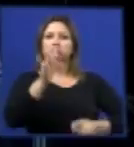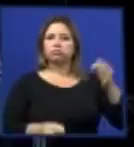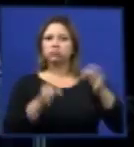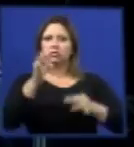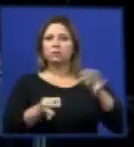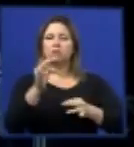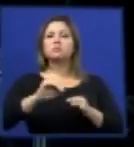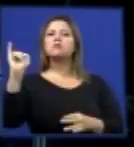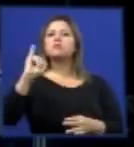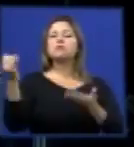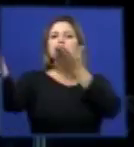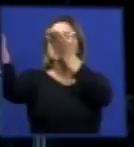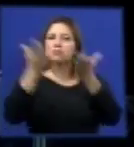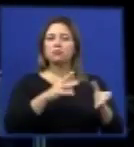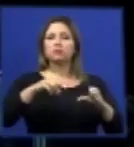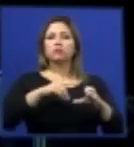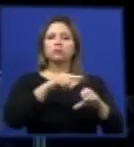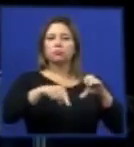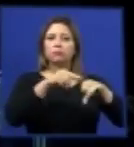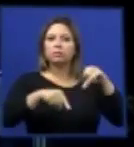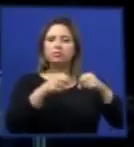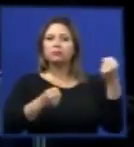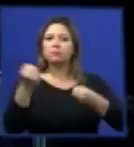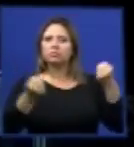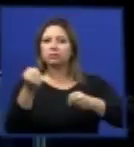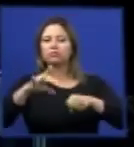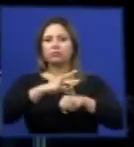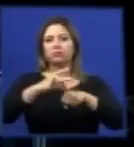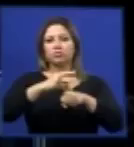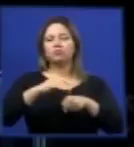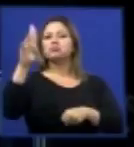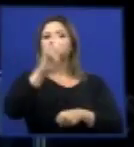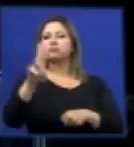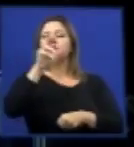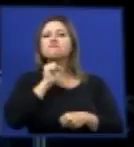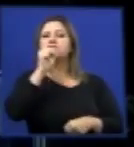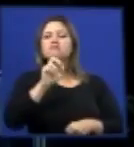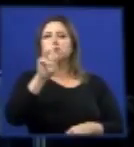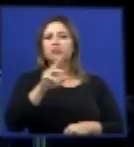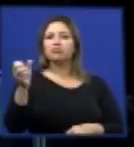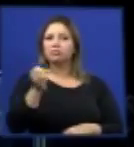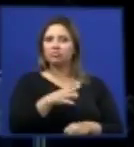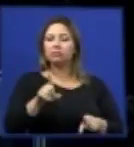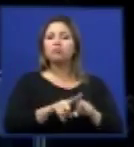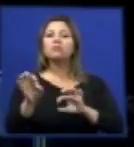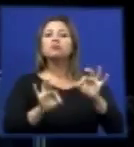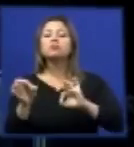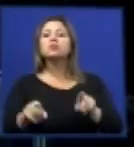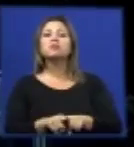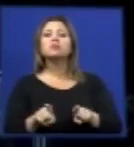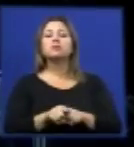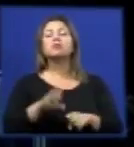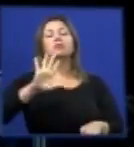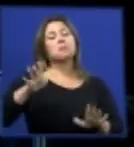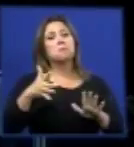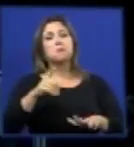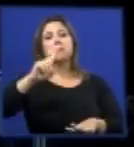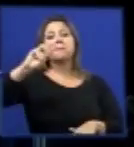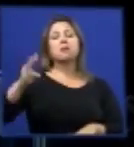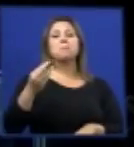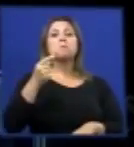pneus usados representa 12% da eh da produção nacional um dado interessante é que a cada 1 milhão de pneus